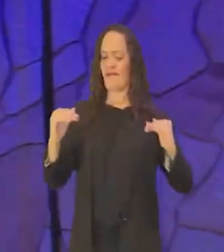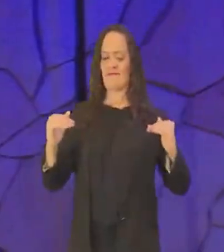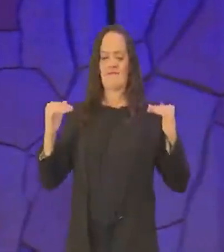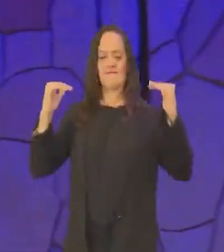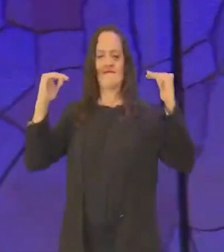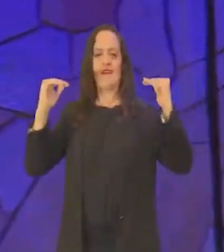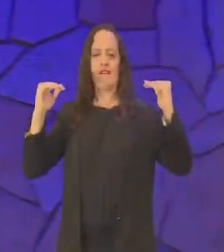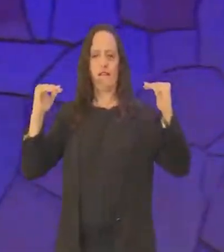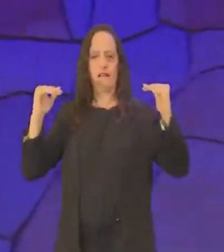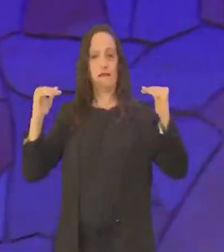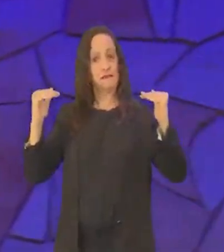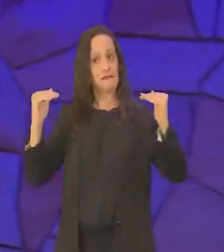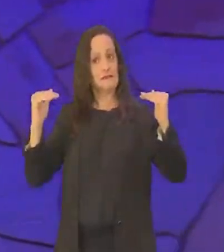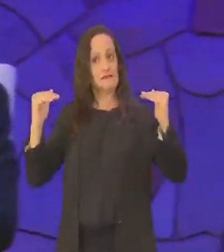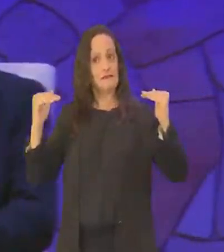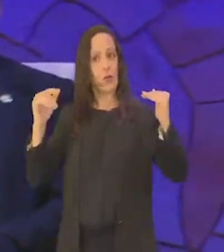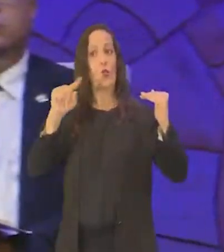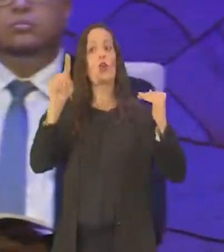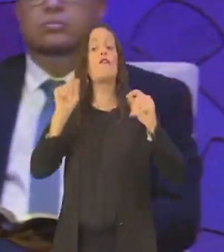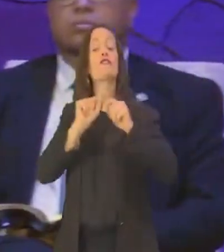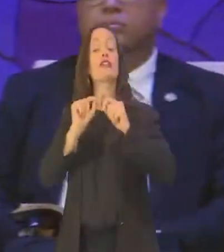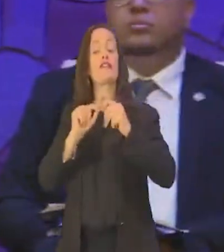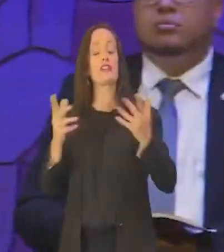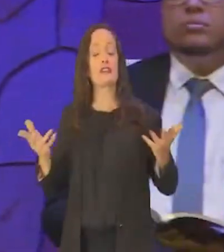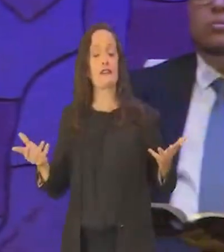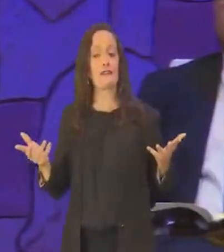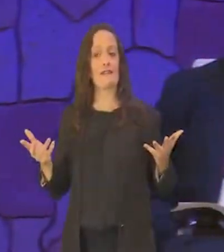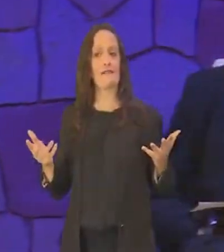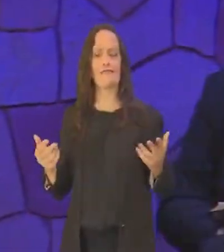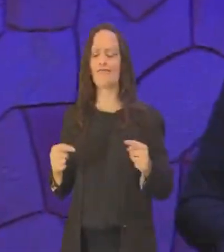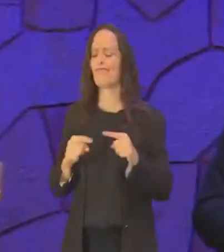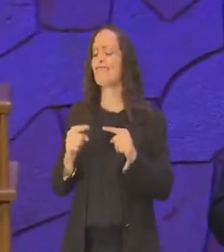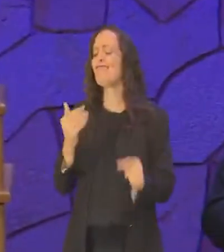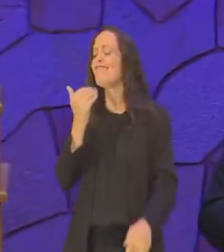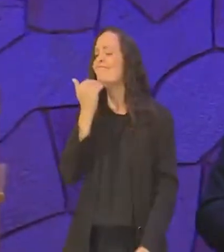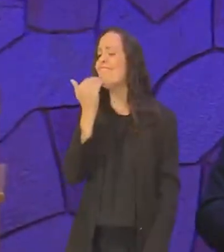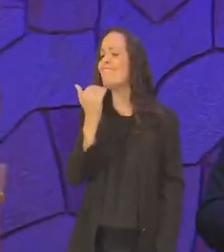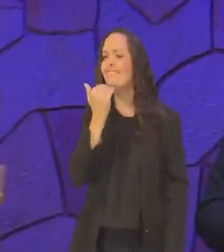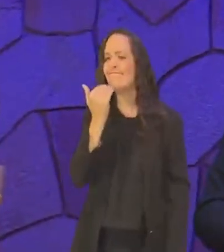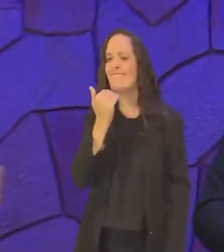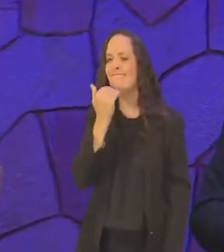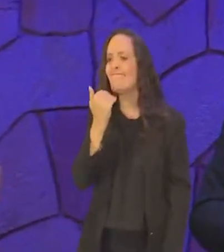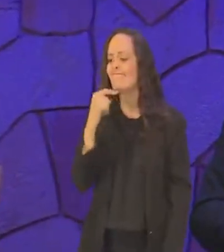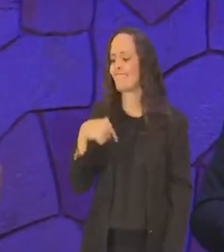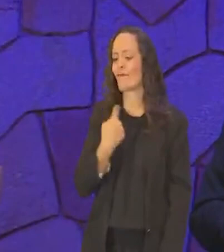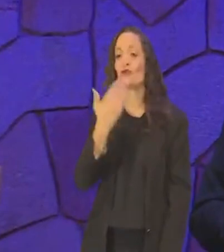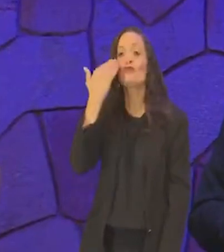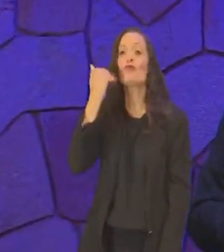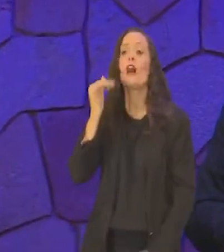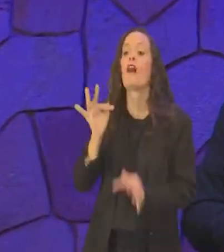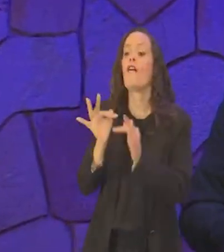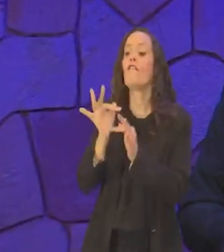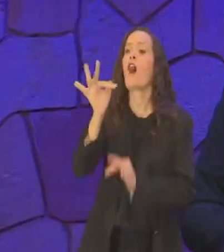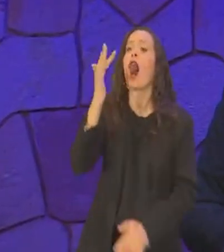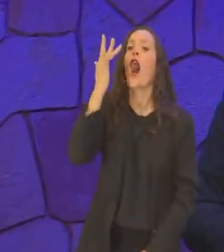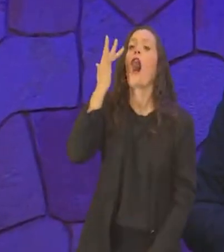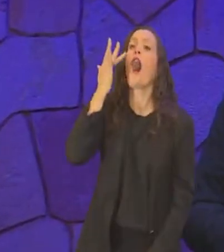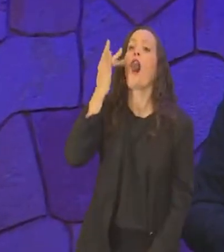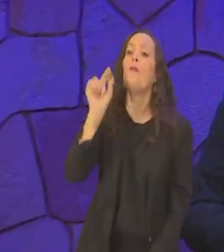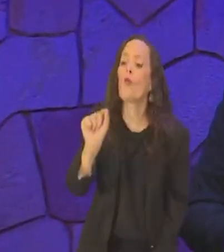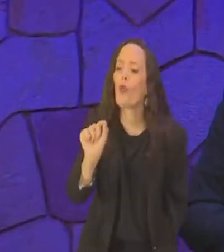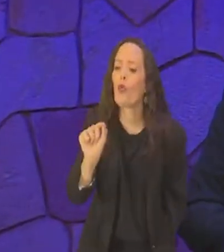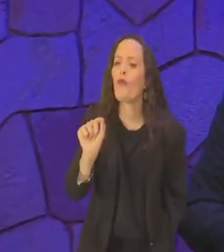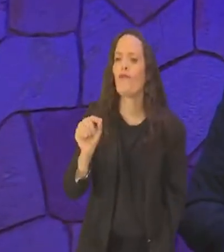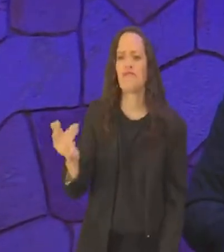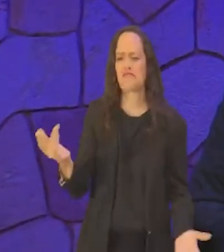situações? A verdade é que nós não conseguimos prever 100%. Eu